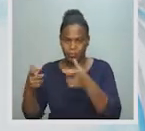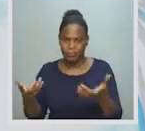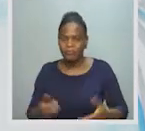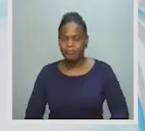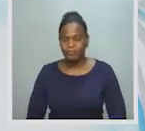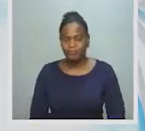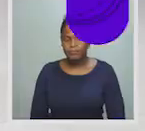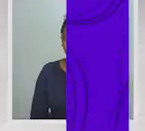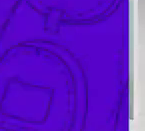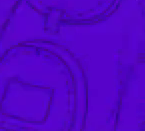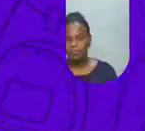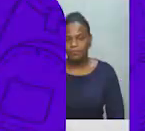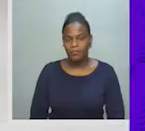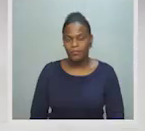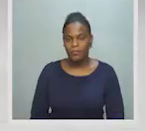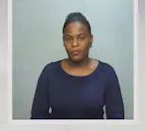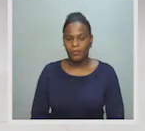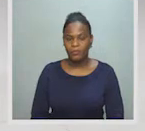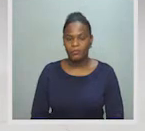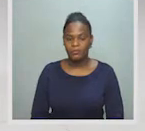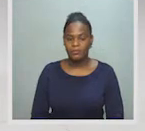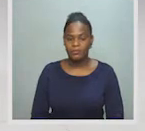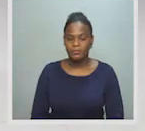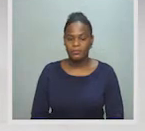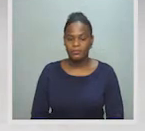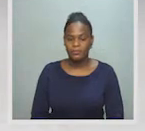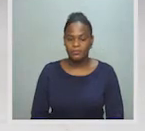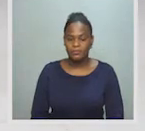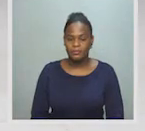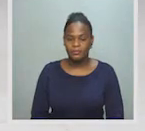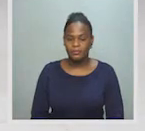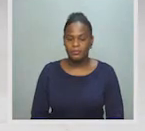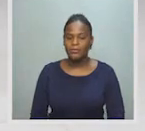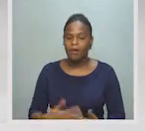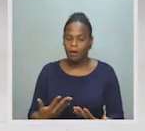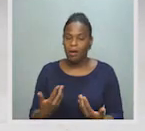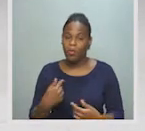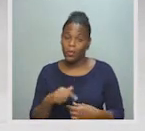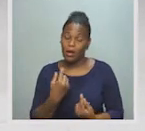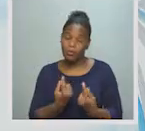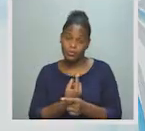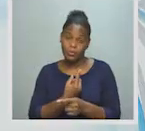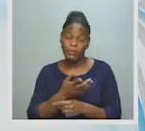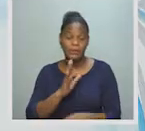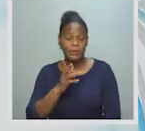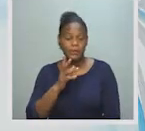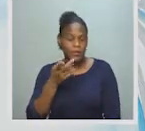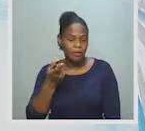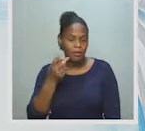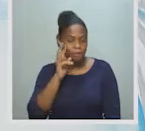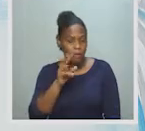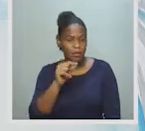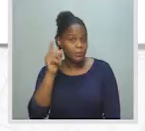direitos humanos. Vamos a um pequeno detalhe que nós temos que levar em conta, que é